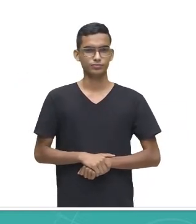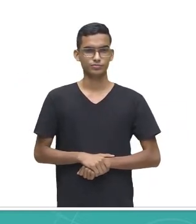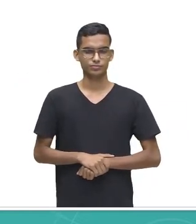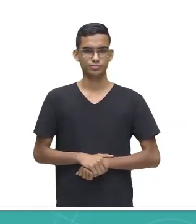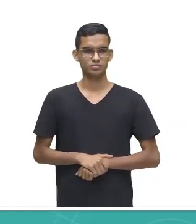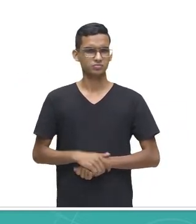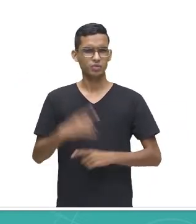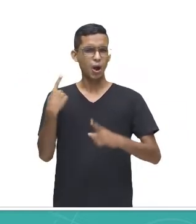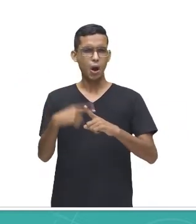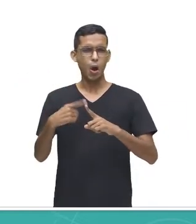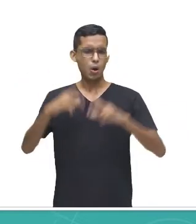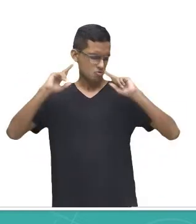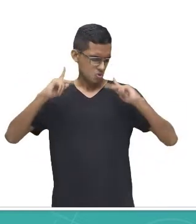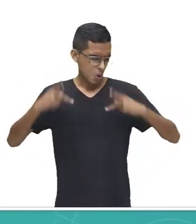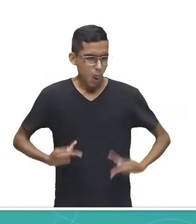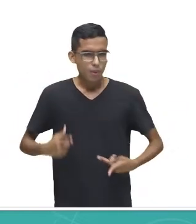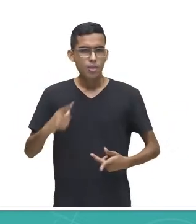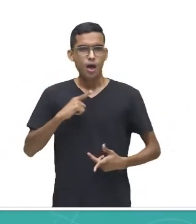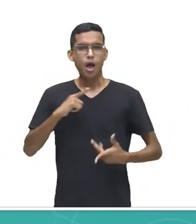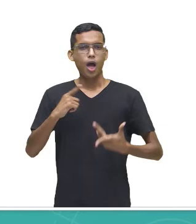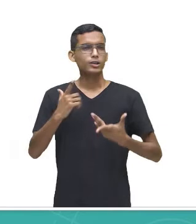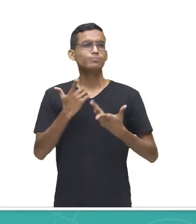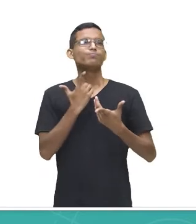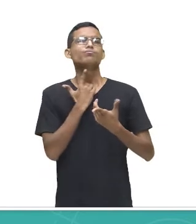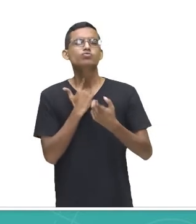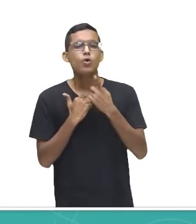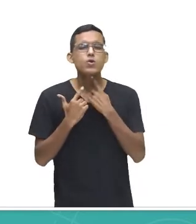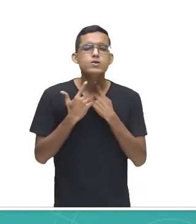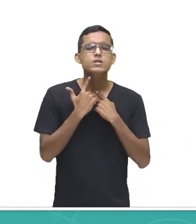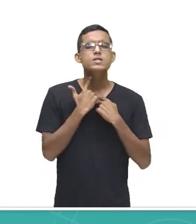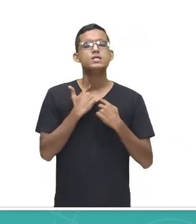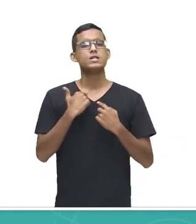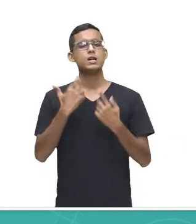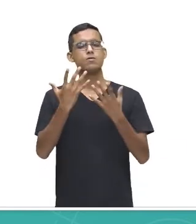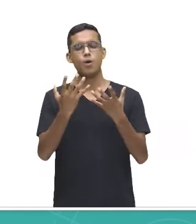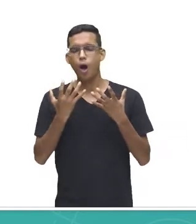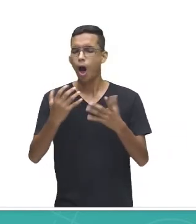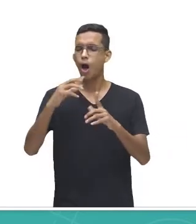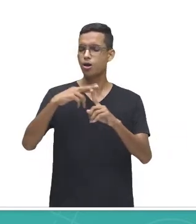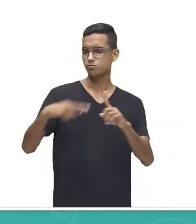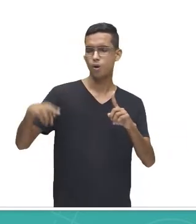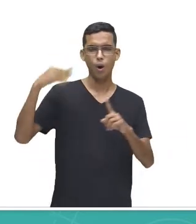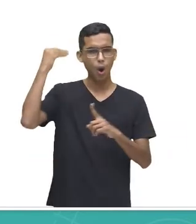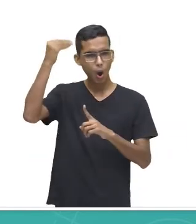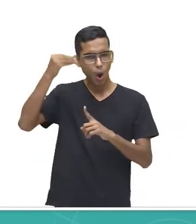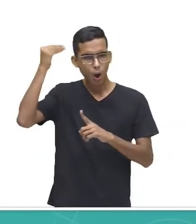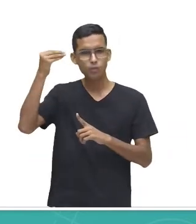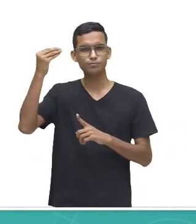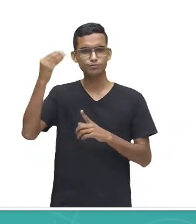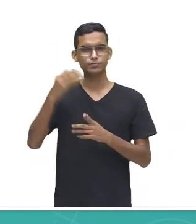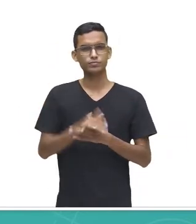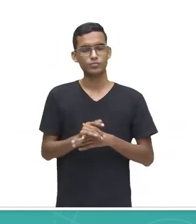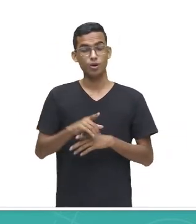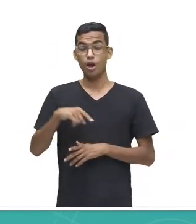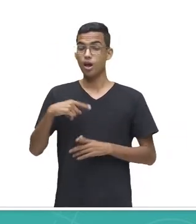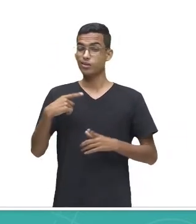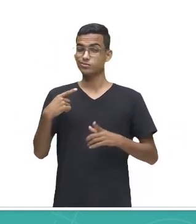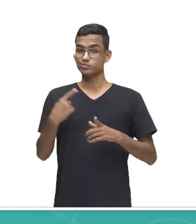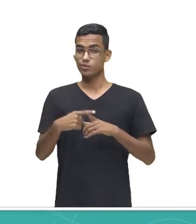esta ânsia pela experiência religiosa? Porque nós buscamos